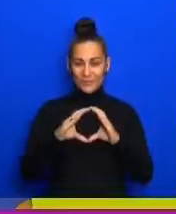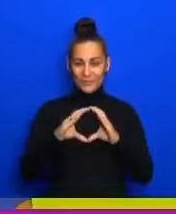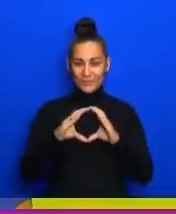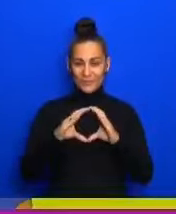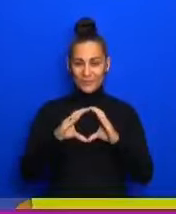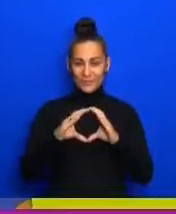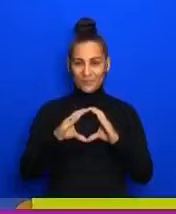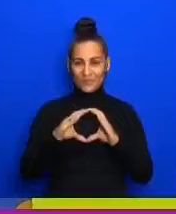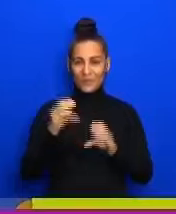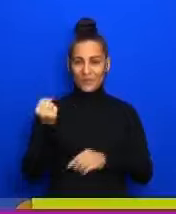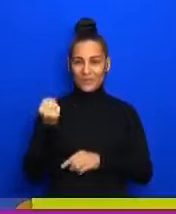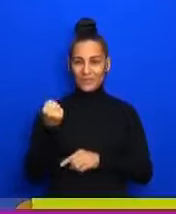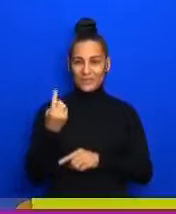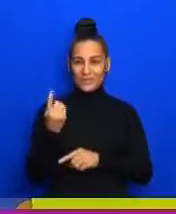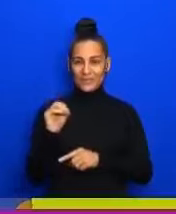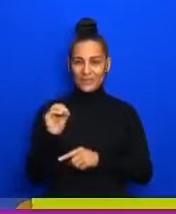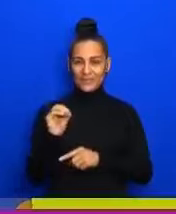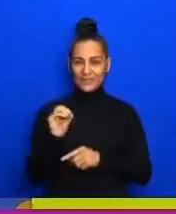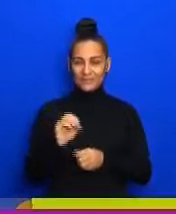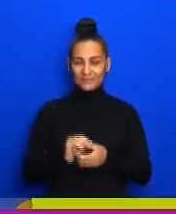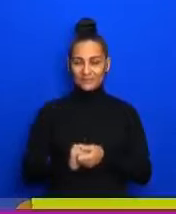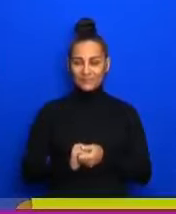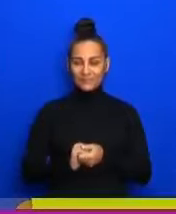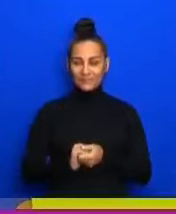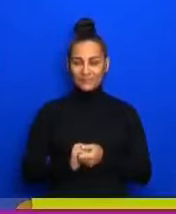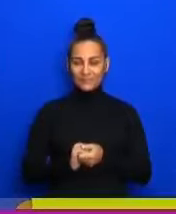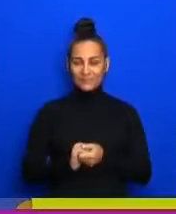10. Bola branca.